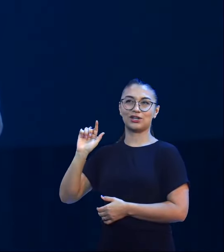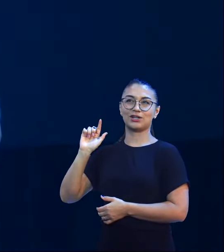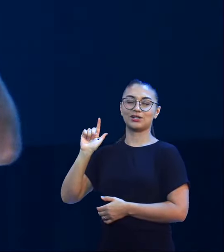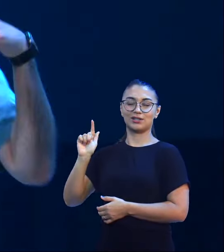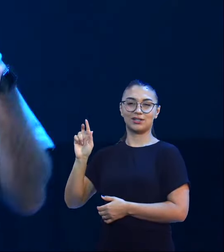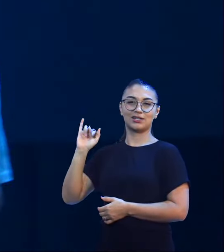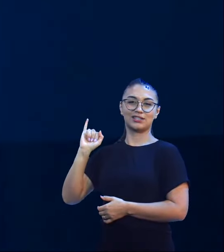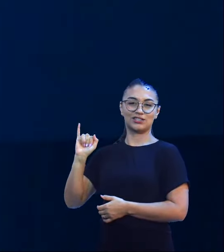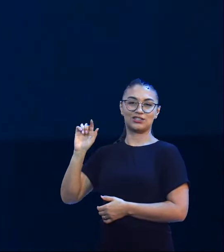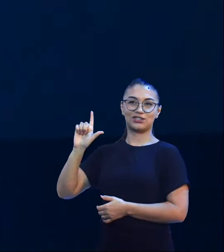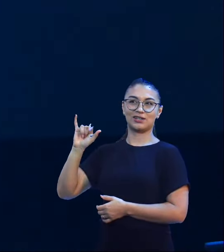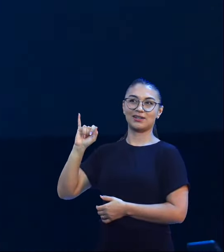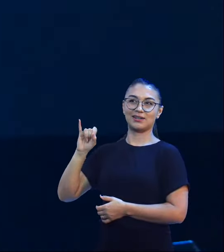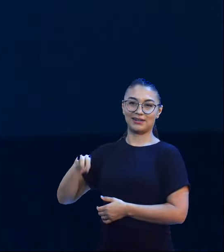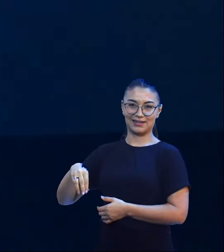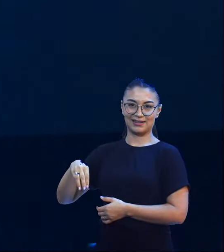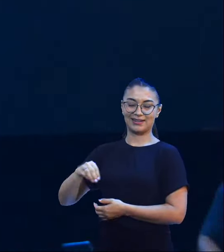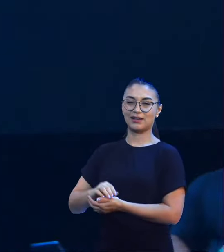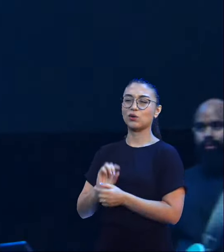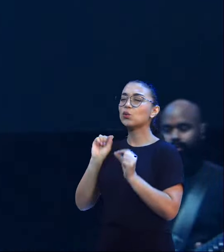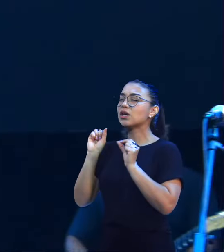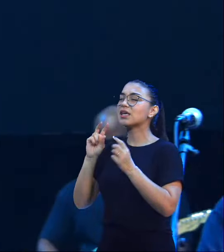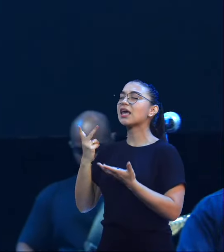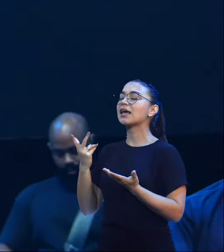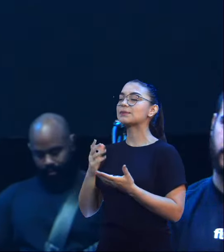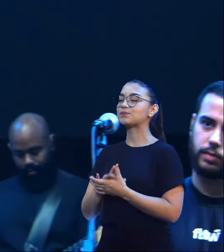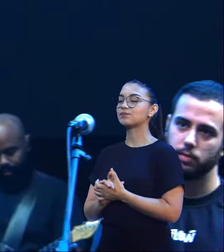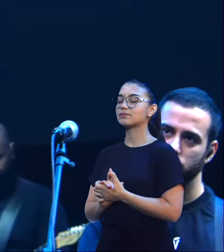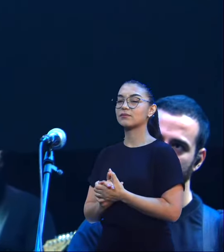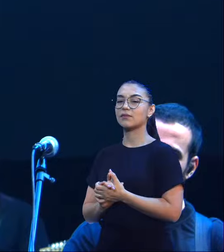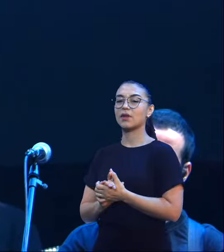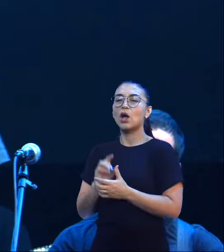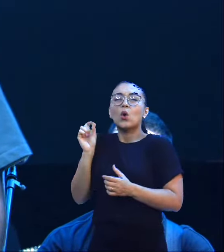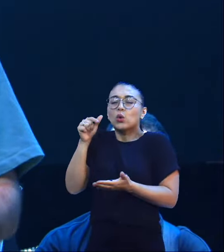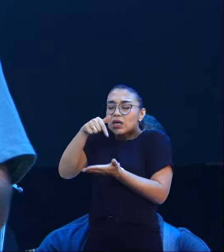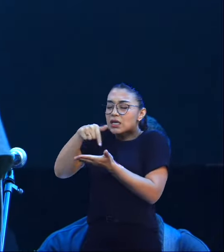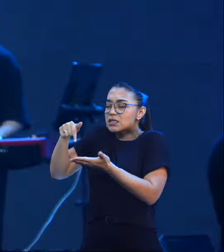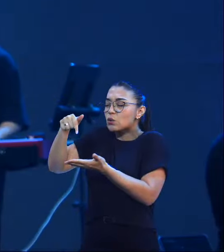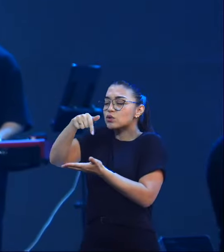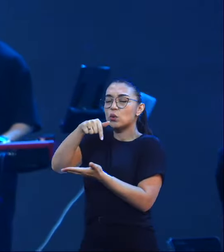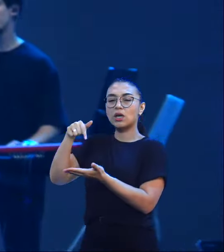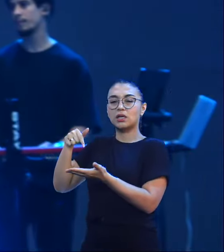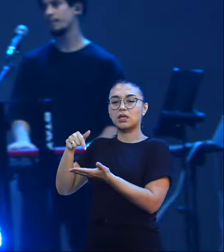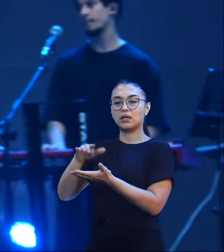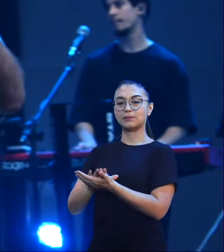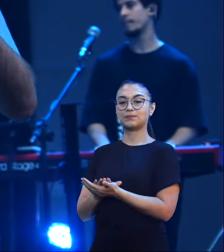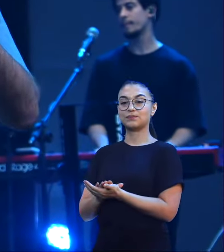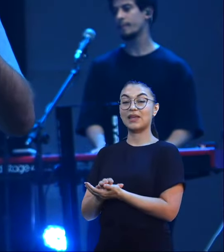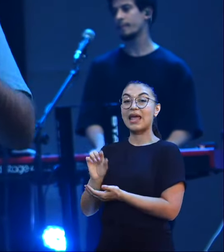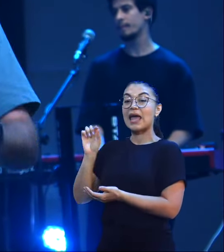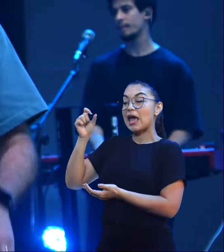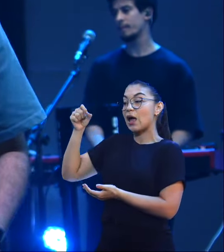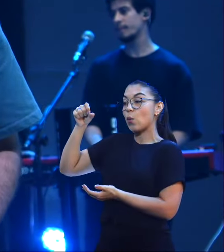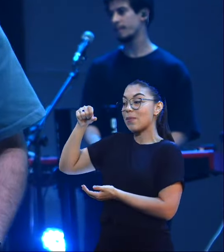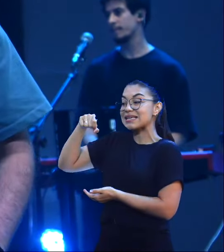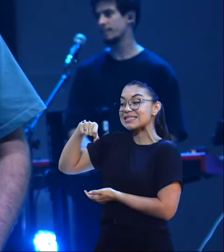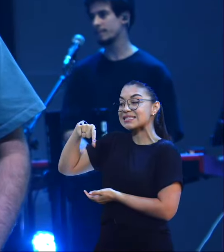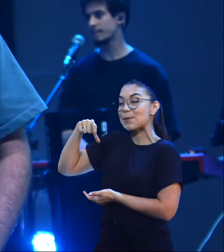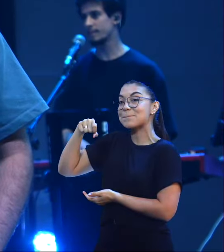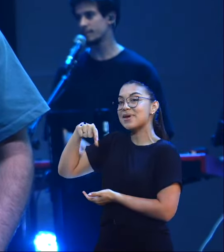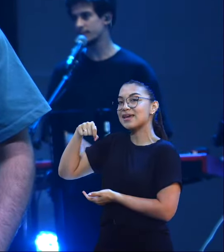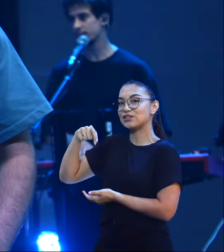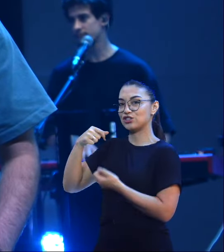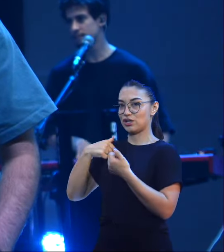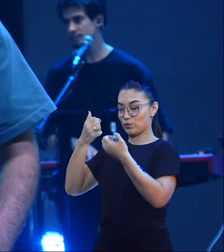Ela tinha acabado de dar uma mordida no meu pão, e ela: mas o que é isso? Eu falei: gergelim é uma semente, filha.